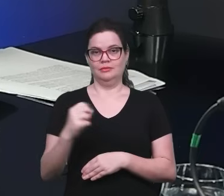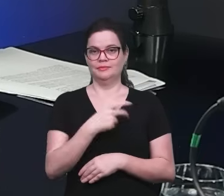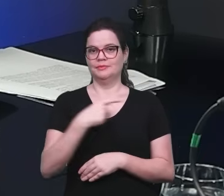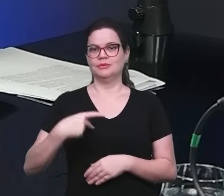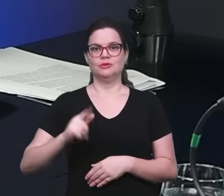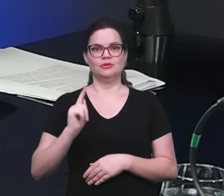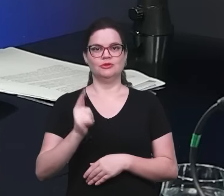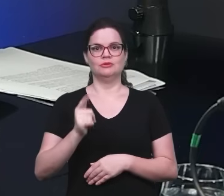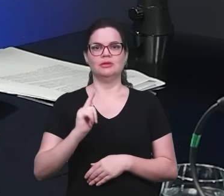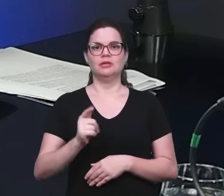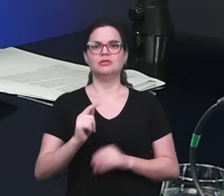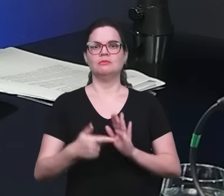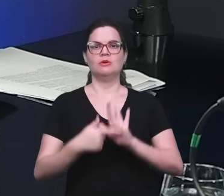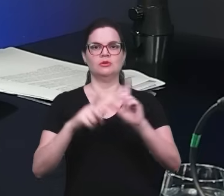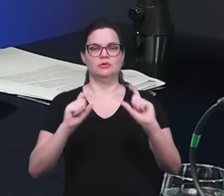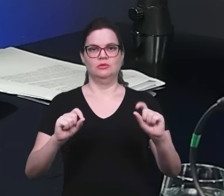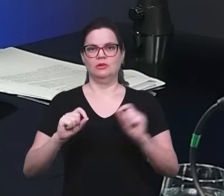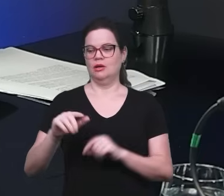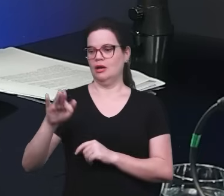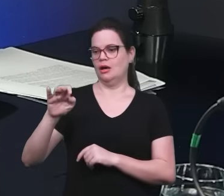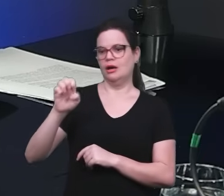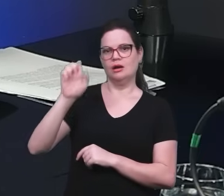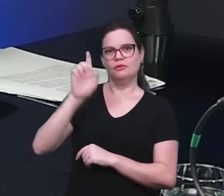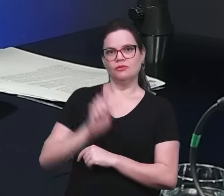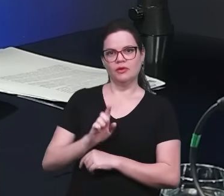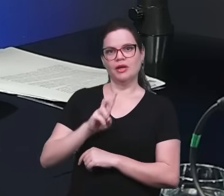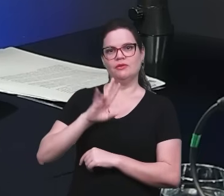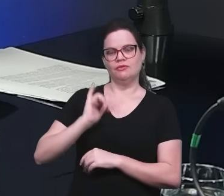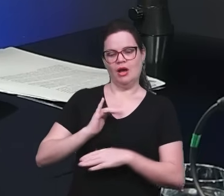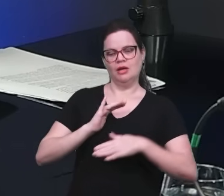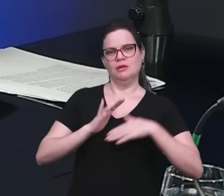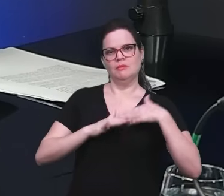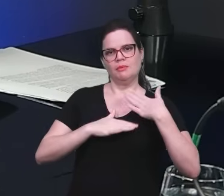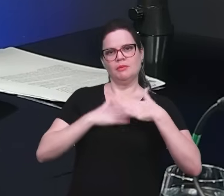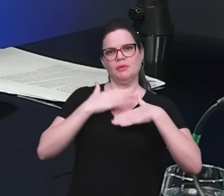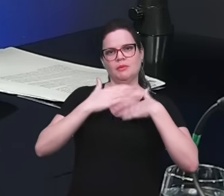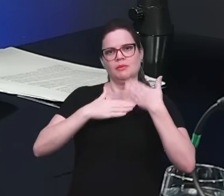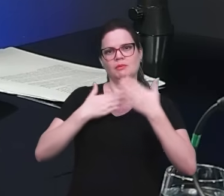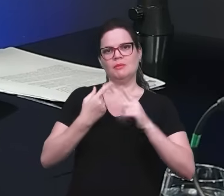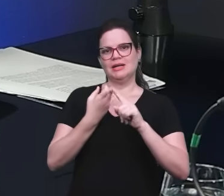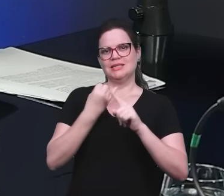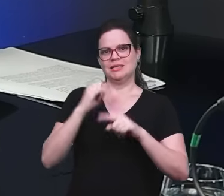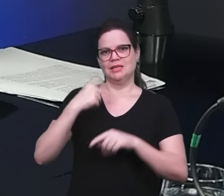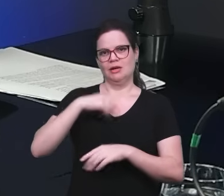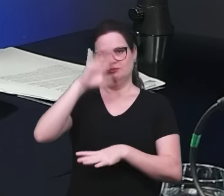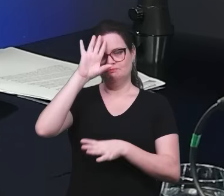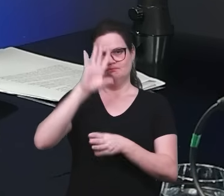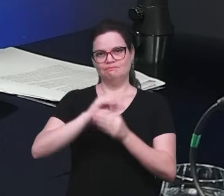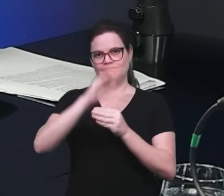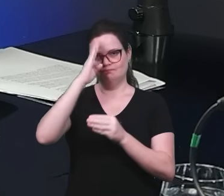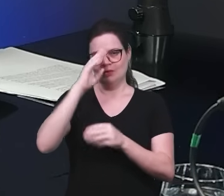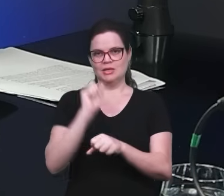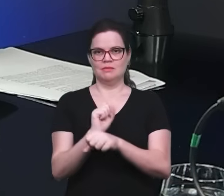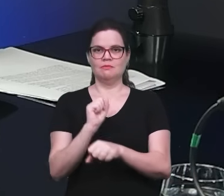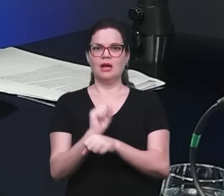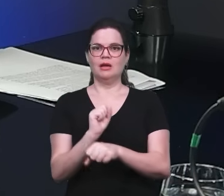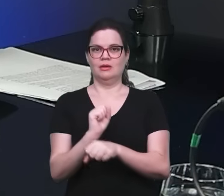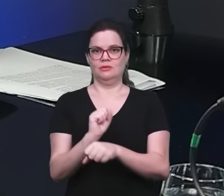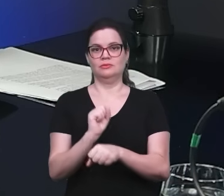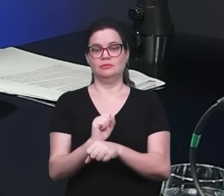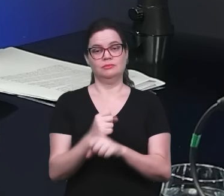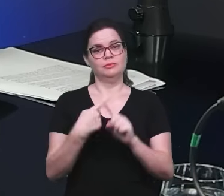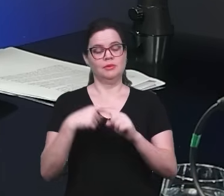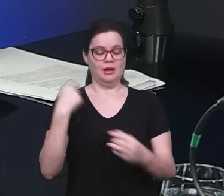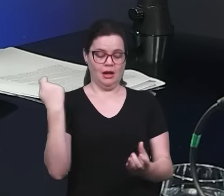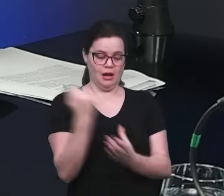que diz assim, a fé, ela cresce, ela aumenta no caminho da espera. Isso mesmo. Abraão aprendeu a esperar.